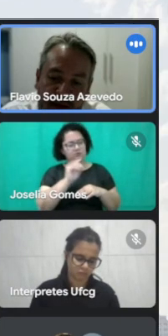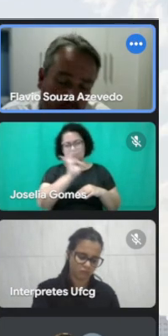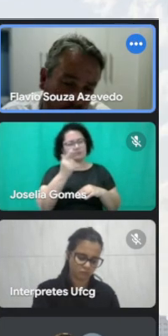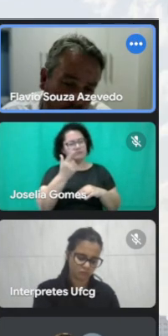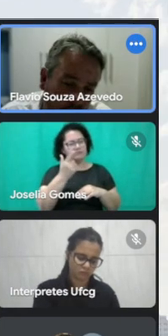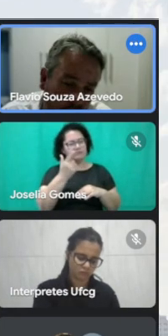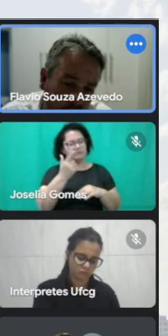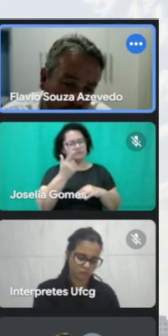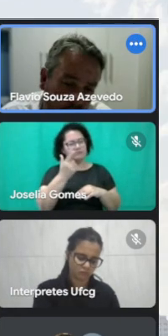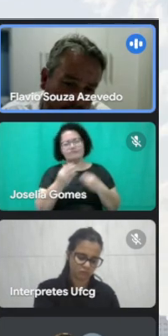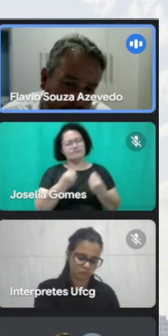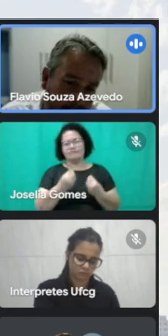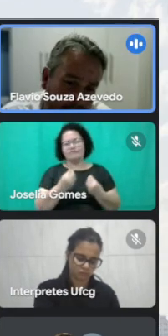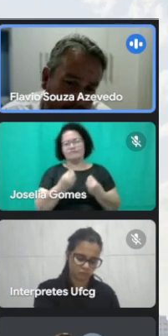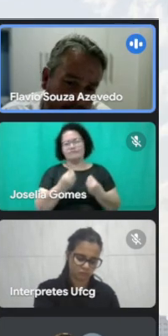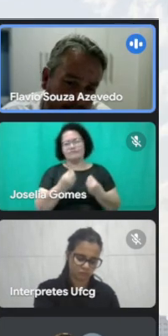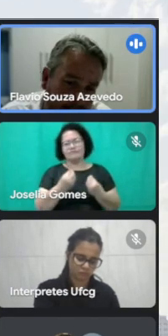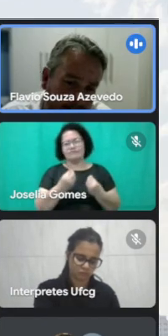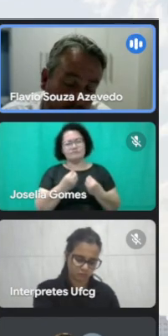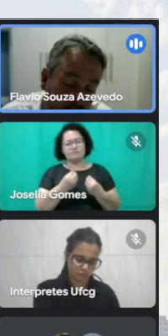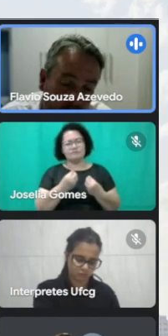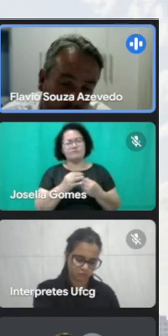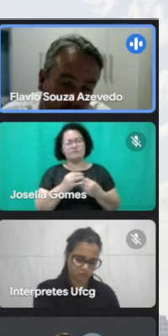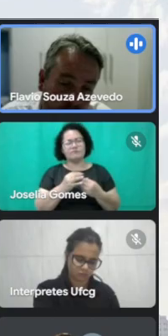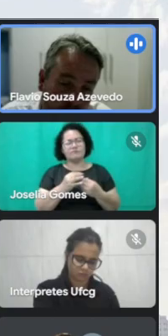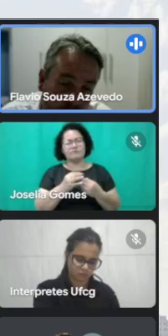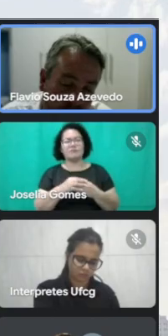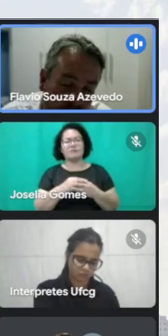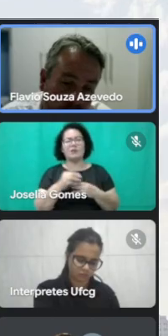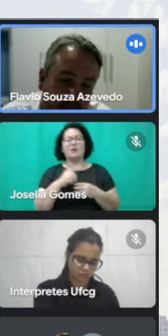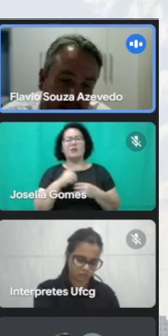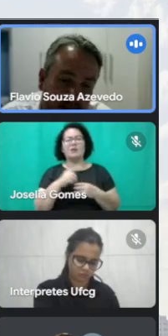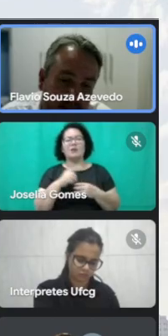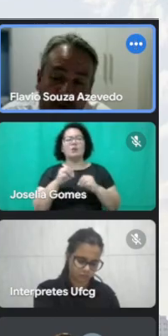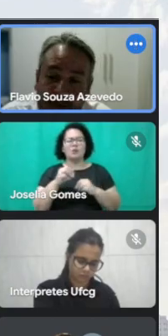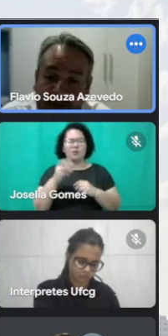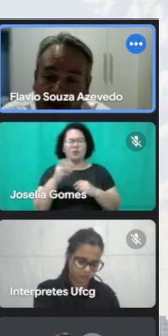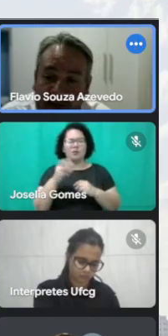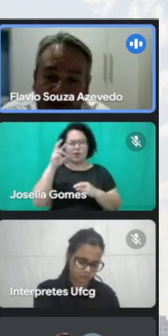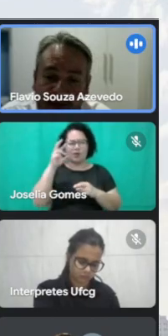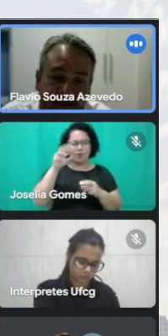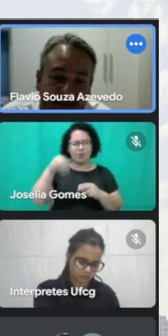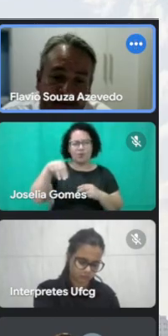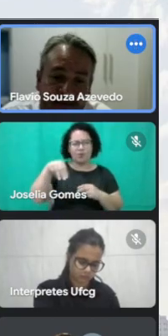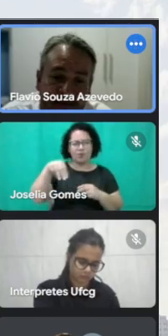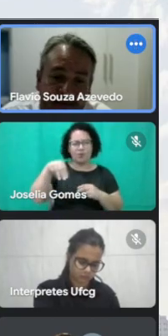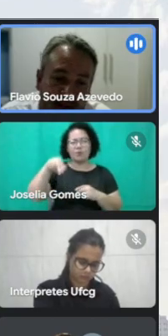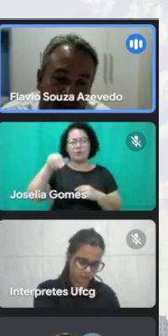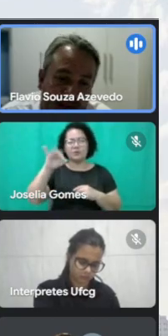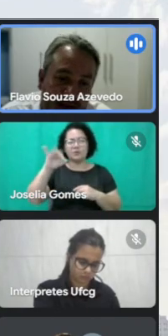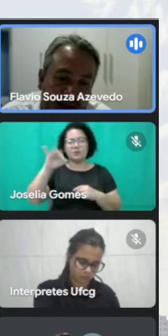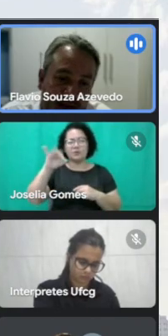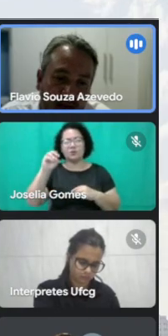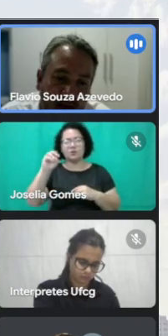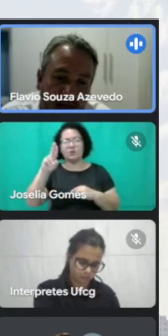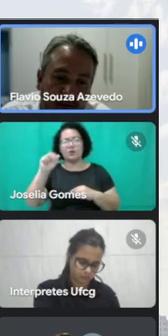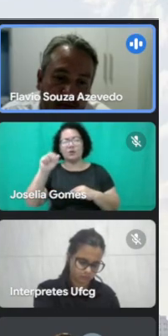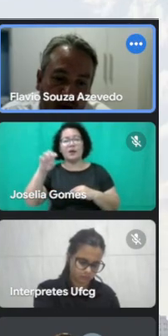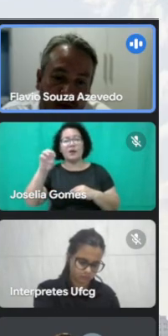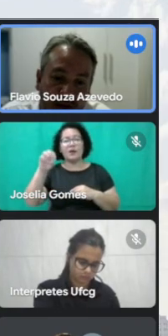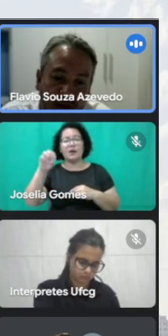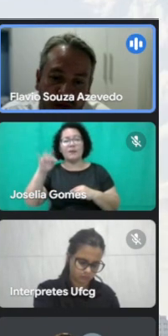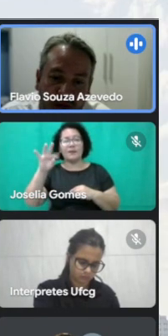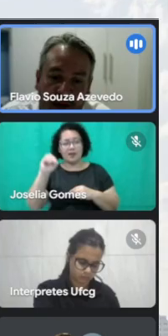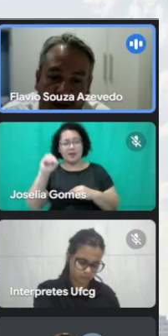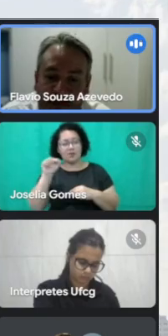tem do monitoramento do ano passado dessa água, tá certo? Mas a gente vê que